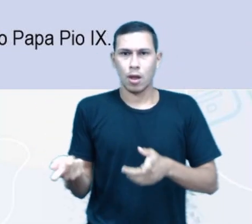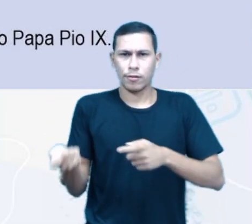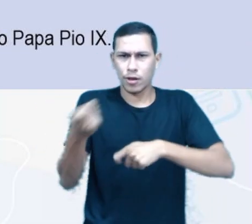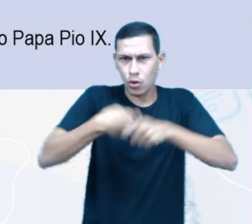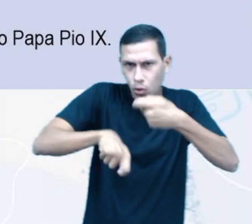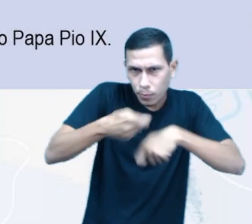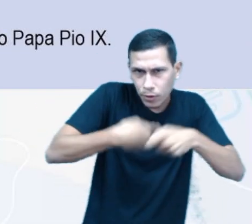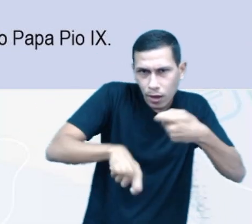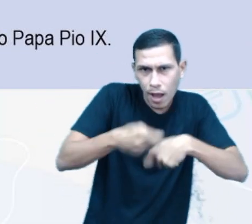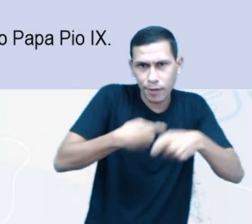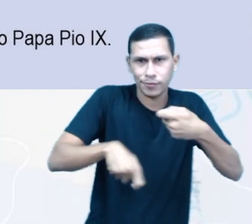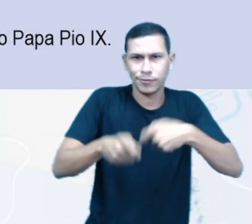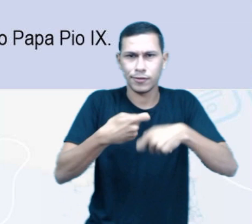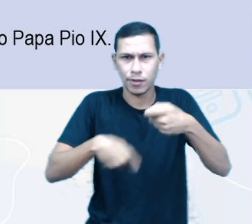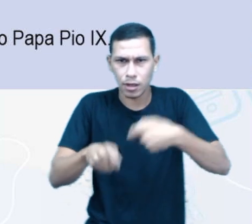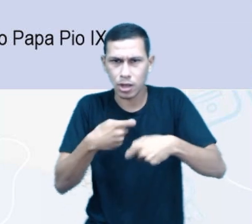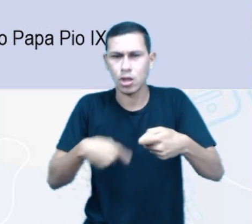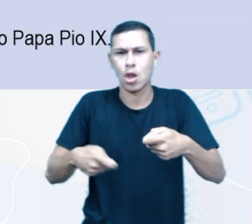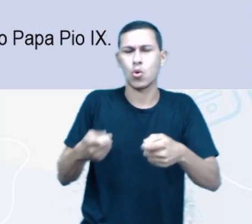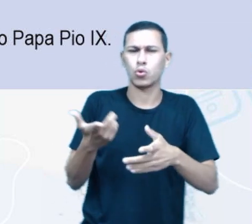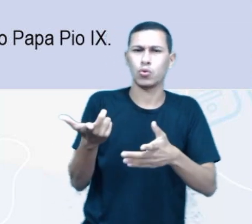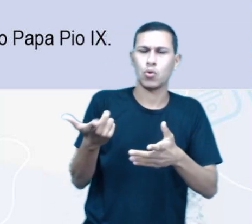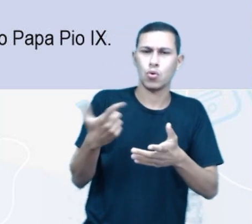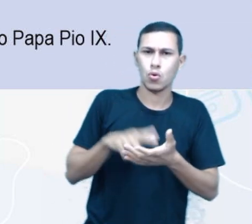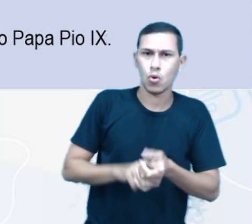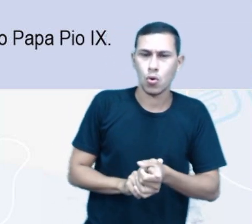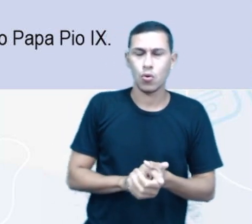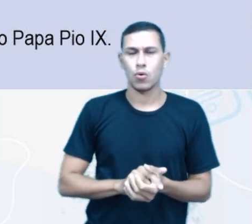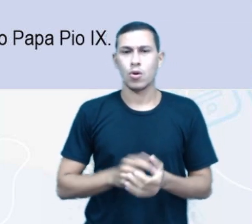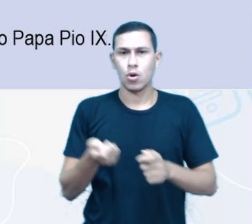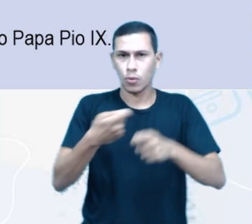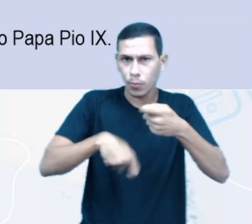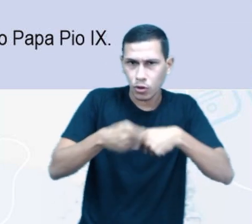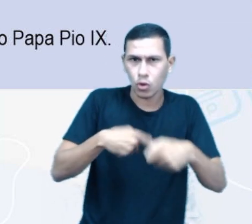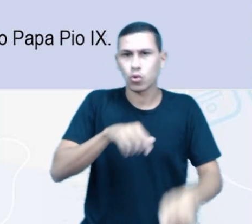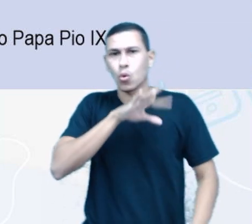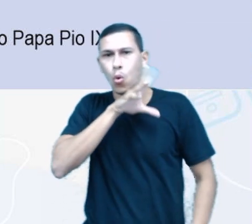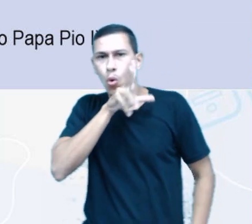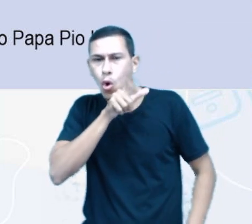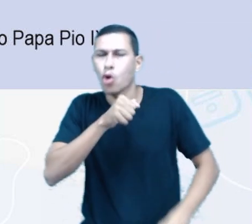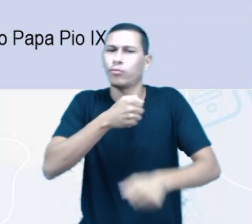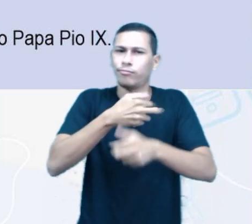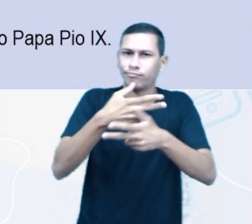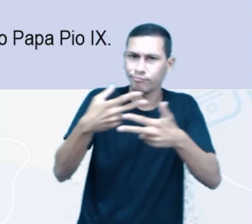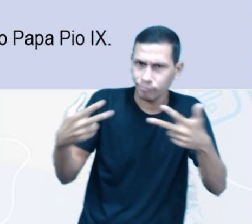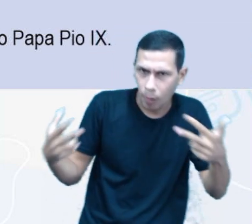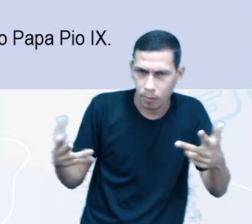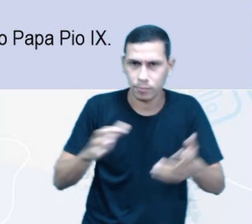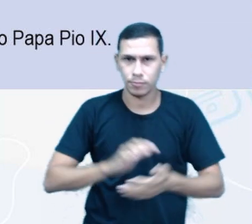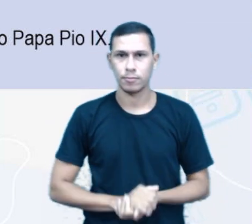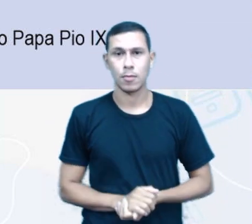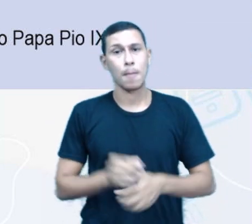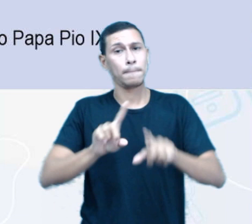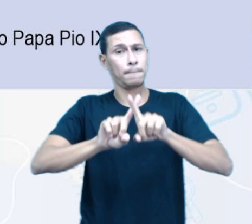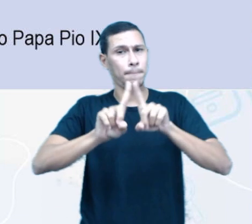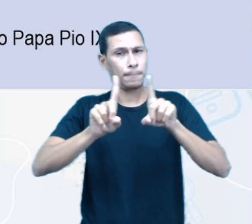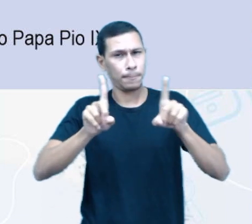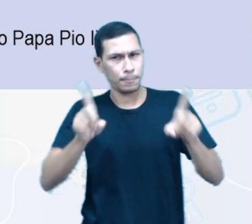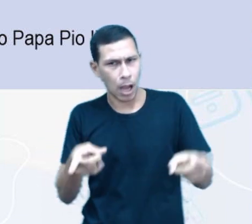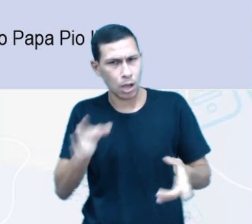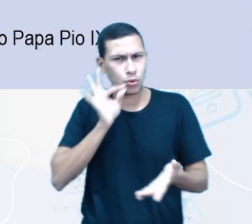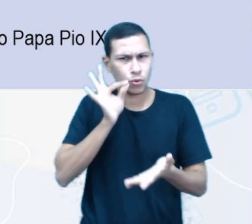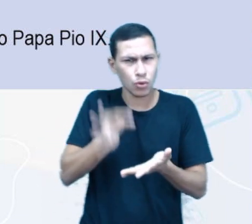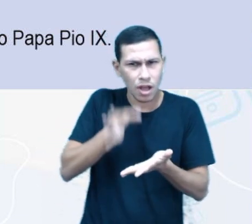de Minas Gerais e do Rio Grande do Sul. Ora se a monocultura cafeeira ela estava baseada no